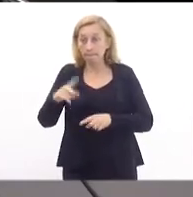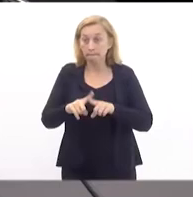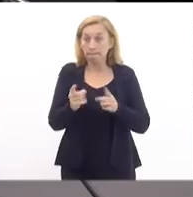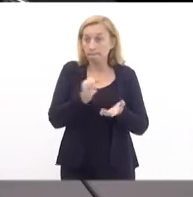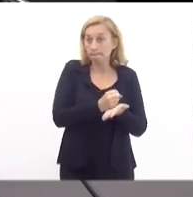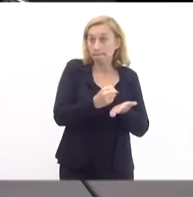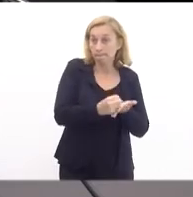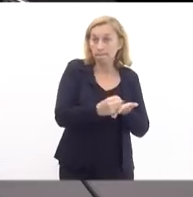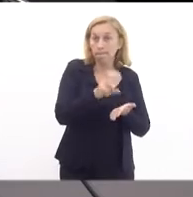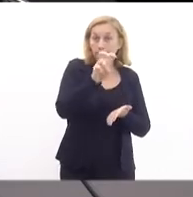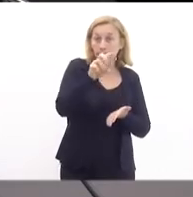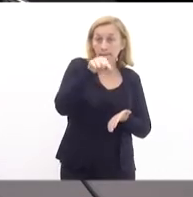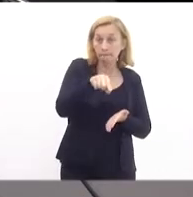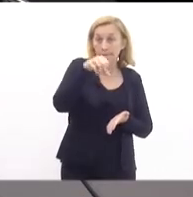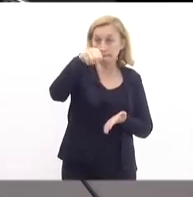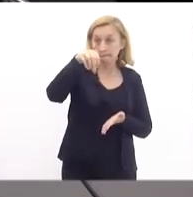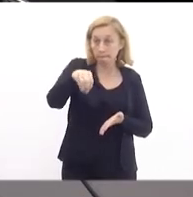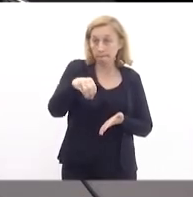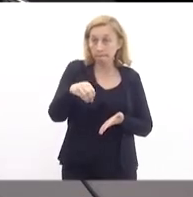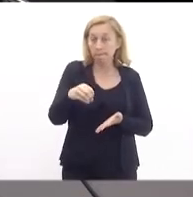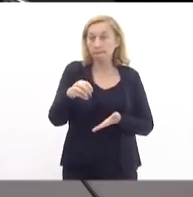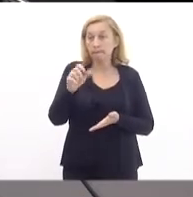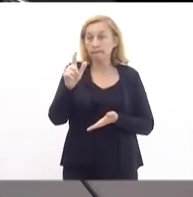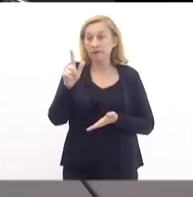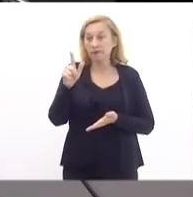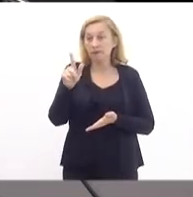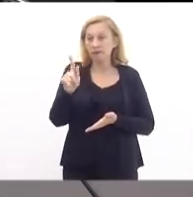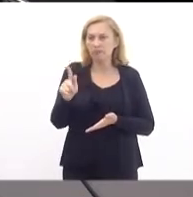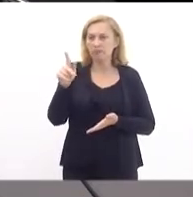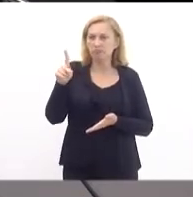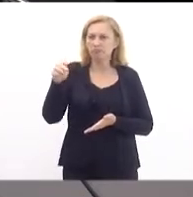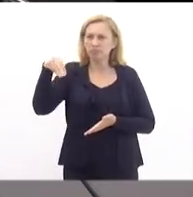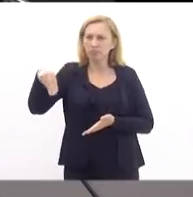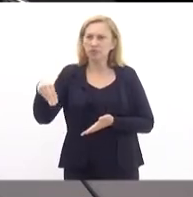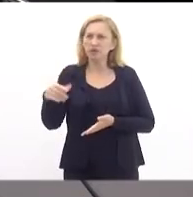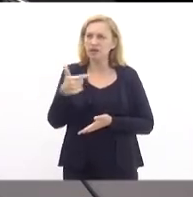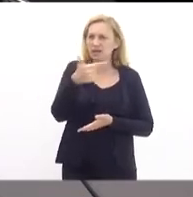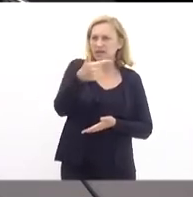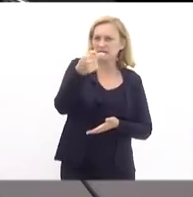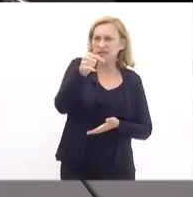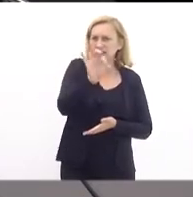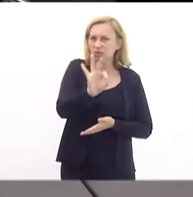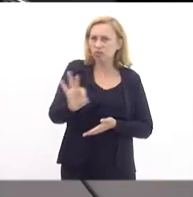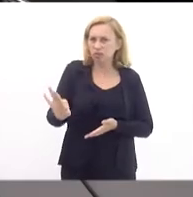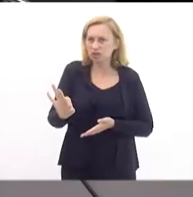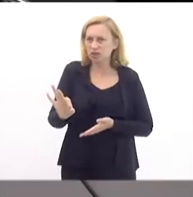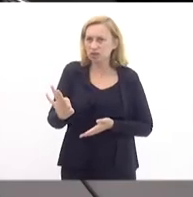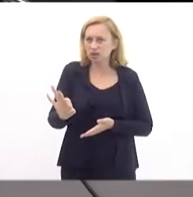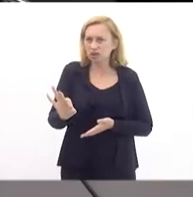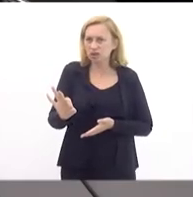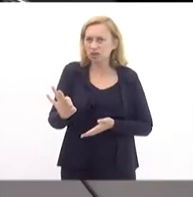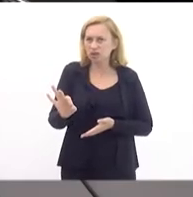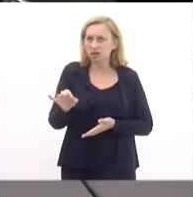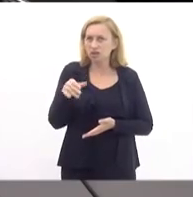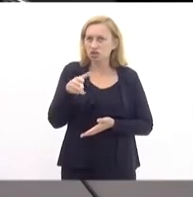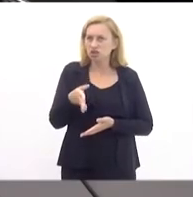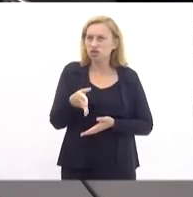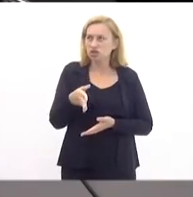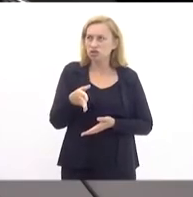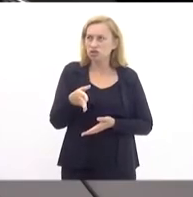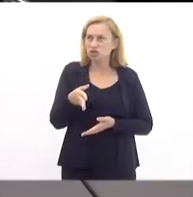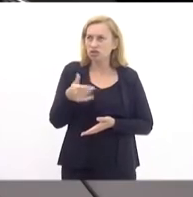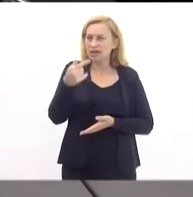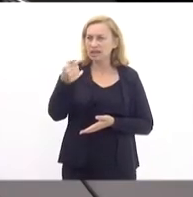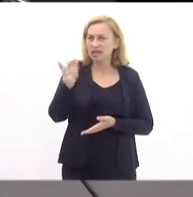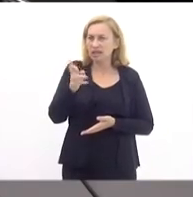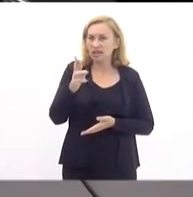é R$ 5,90, aplicando esse IGPM, que chegou a 17%, salvo engano, e aí chega a R$